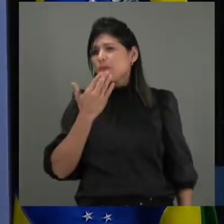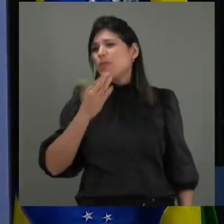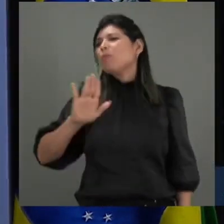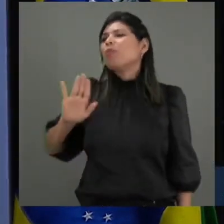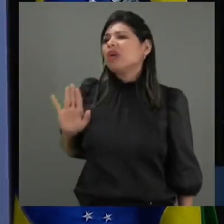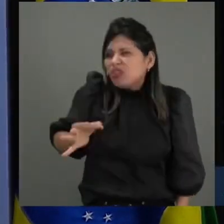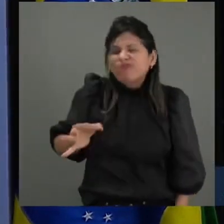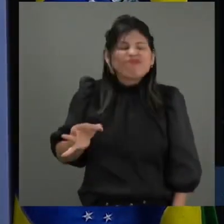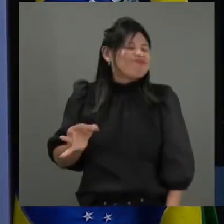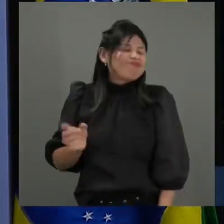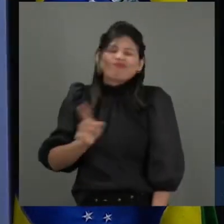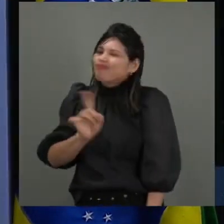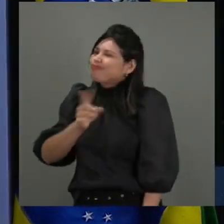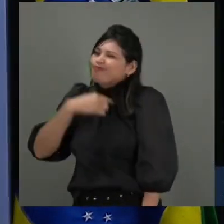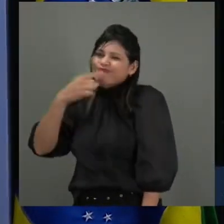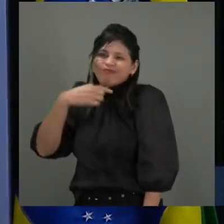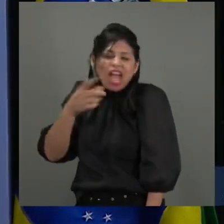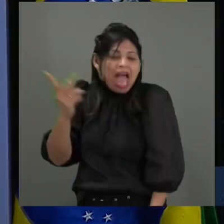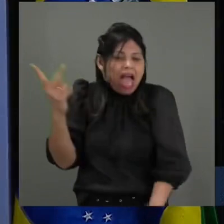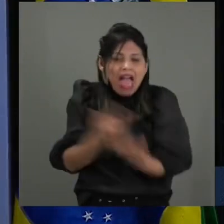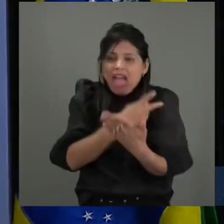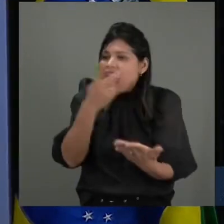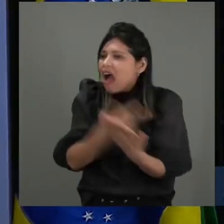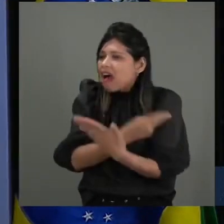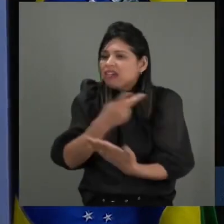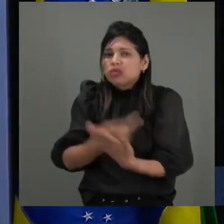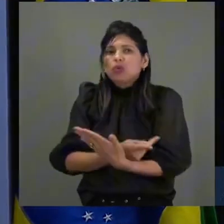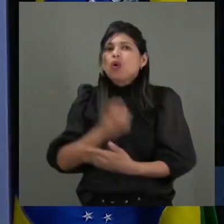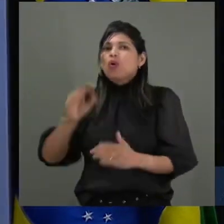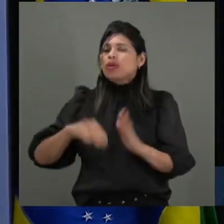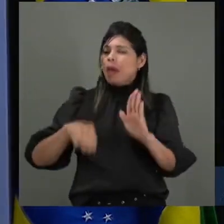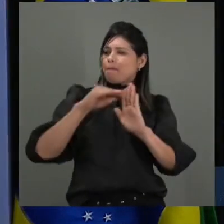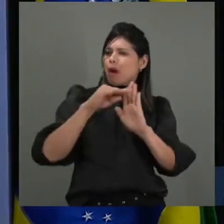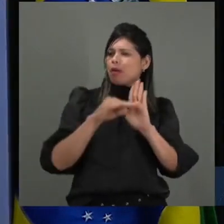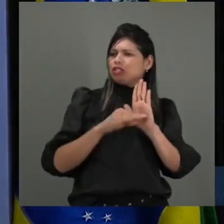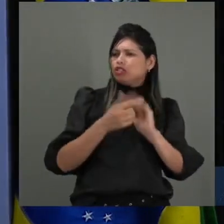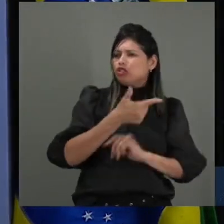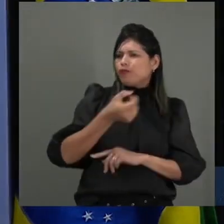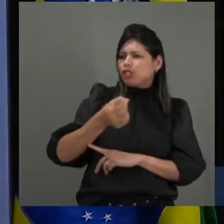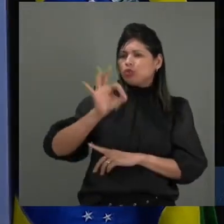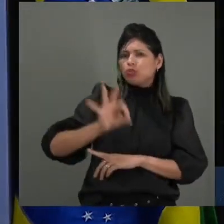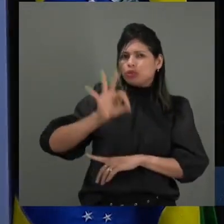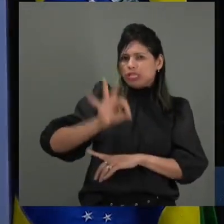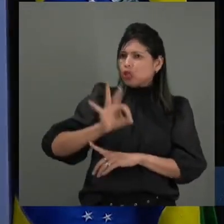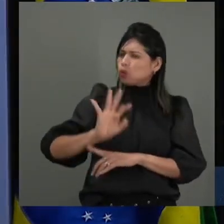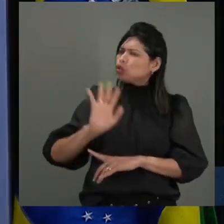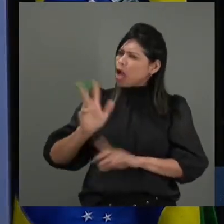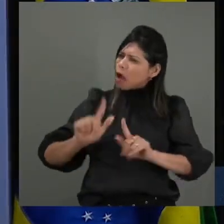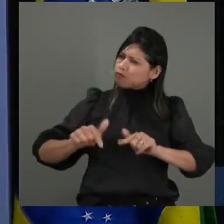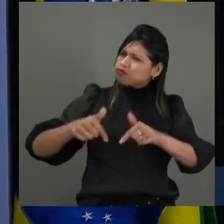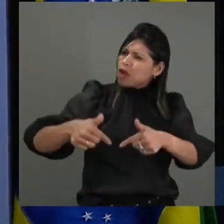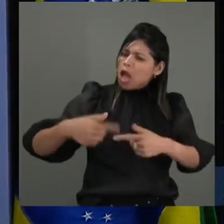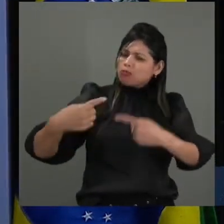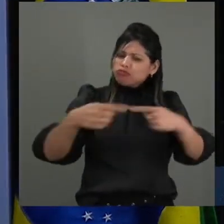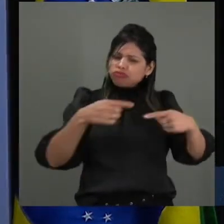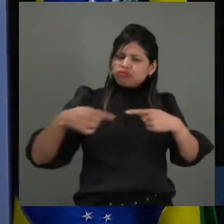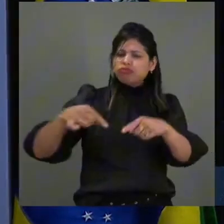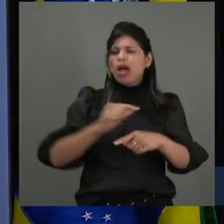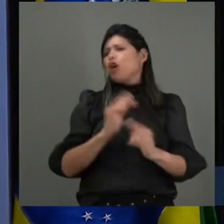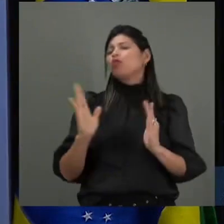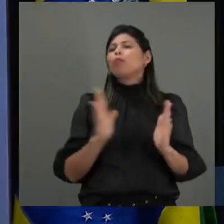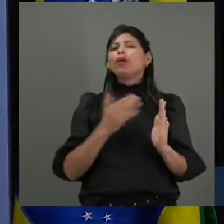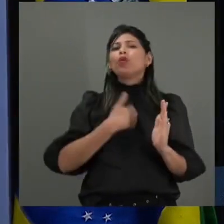já deu errado. A pauta de IVA dual de 20% foi defendida no governo Bolsonaro. A discussão era feita em torno de